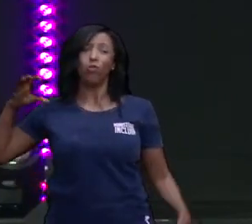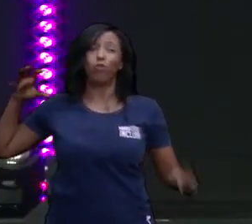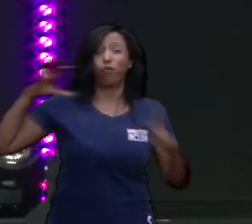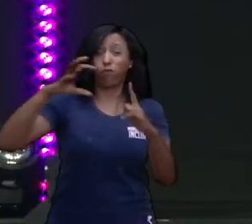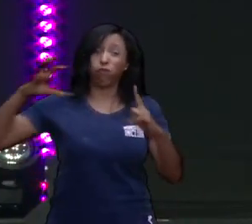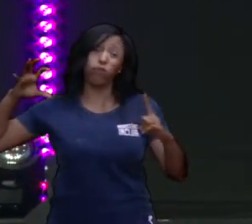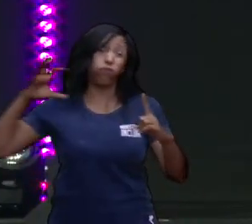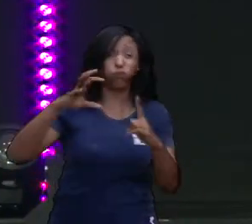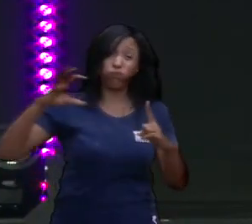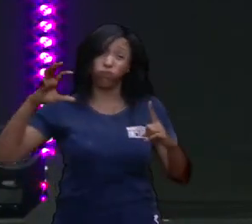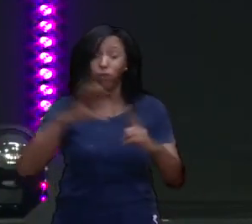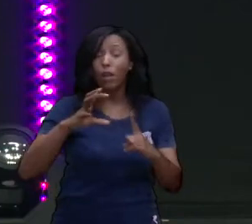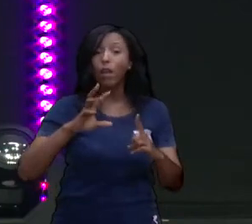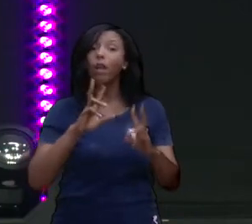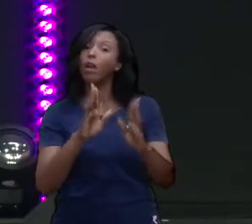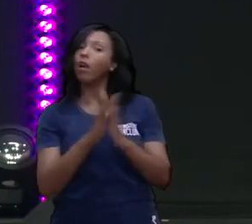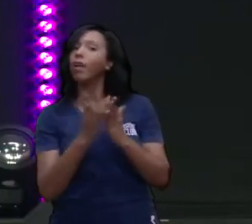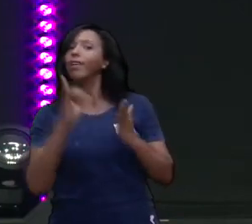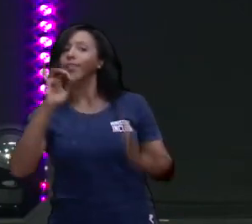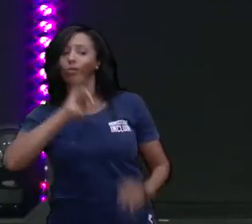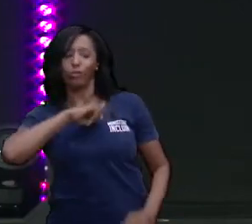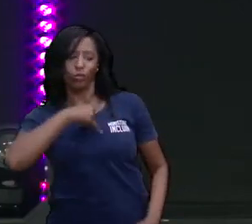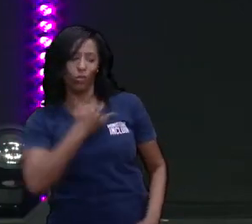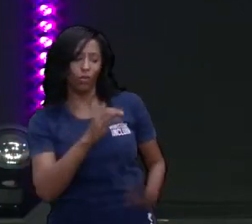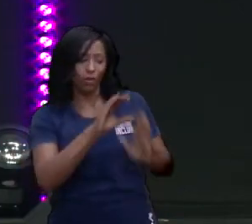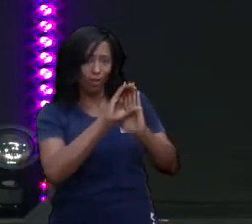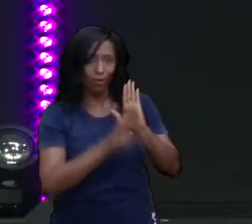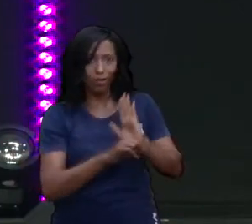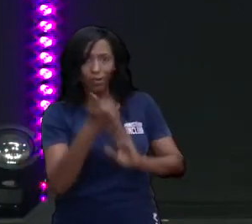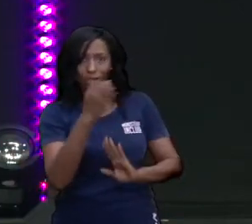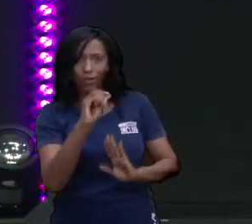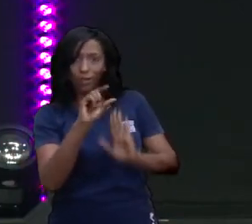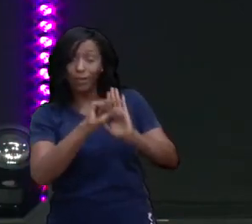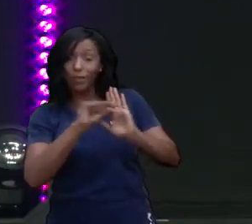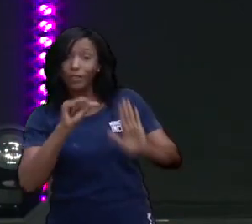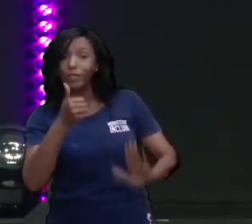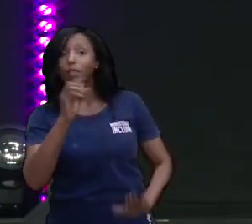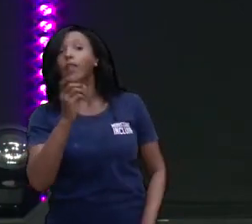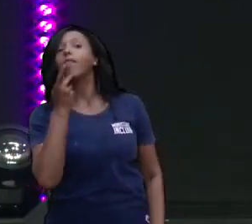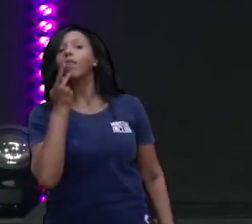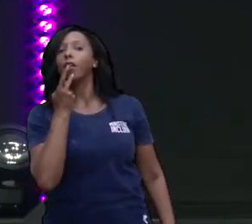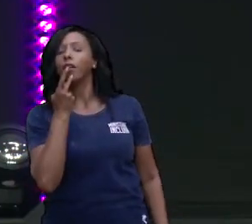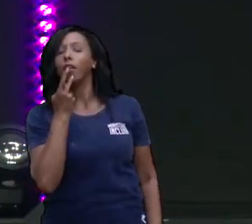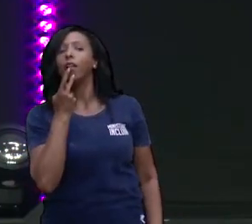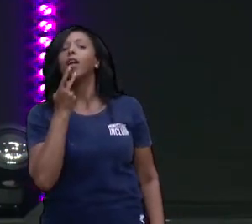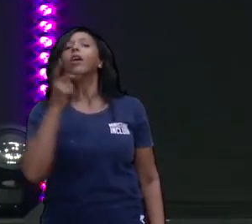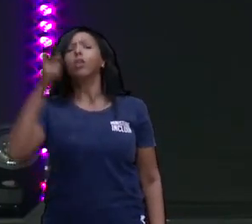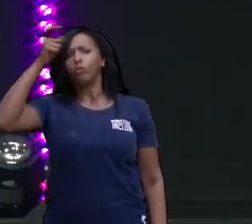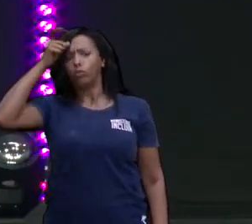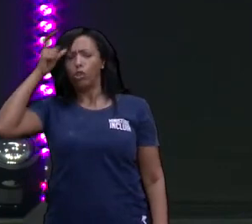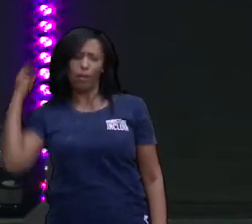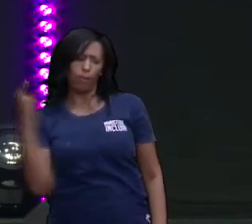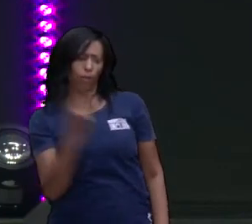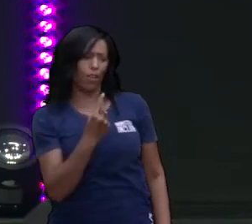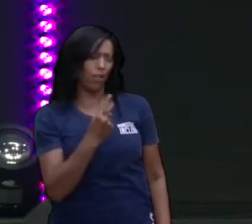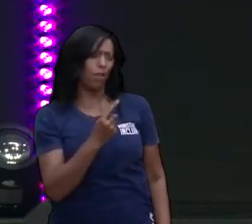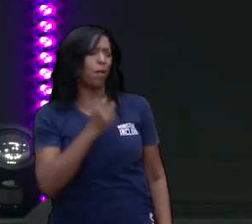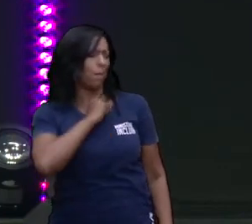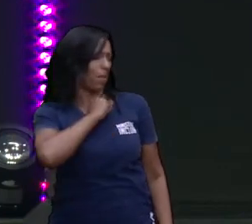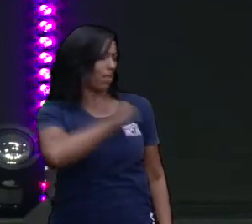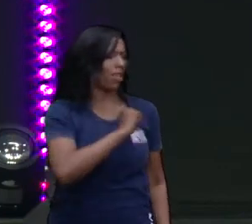ladrão veio para matar roubar e destruir eu vim para que tenham vida EA tenham com abundância